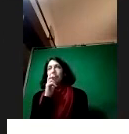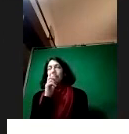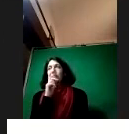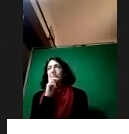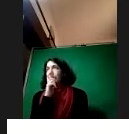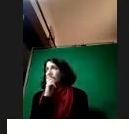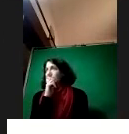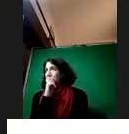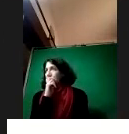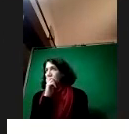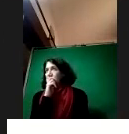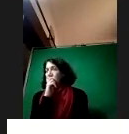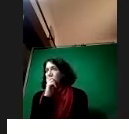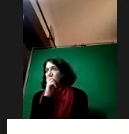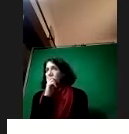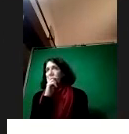enfim,